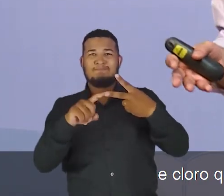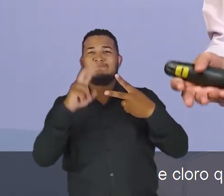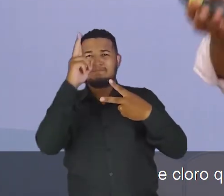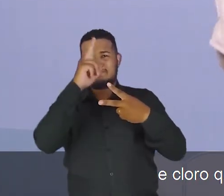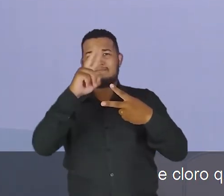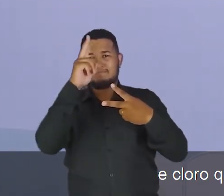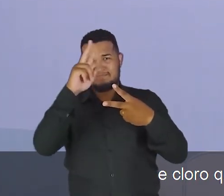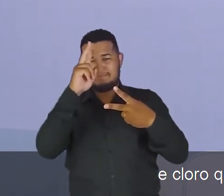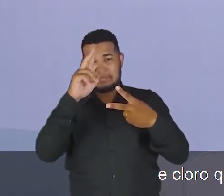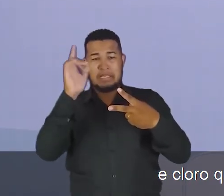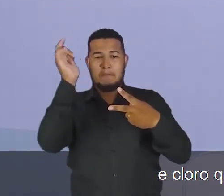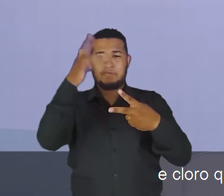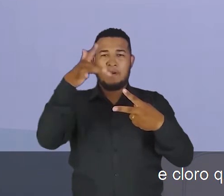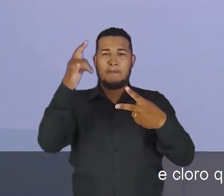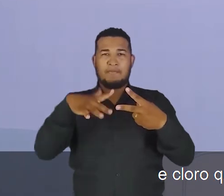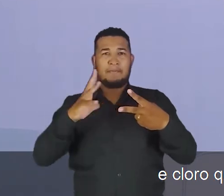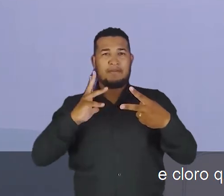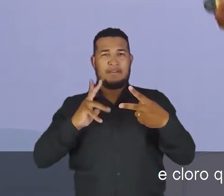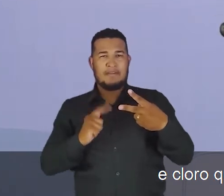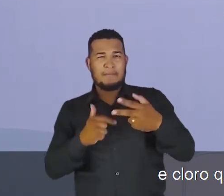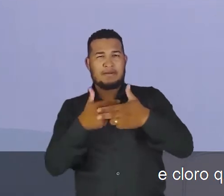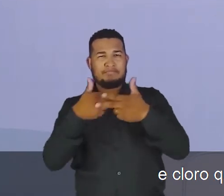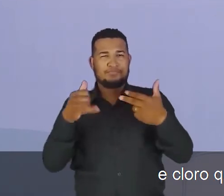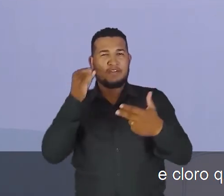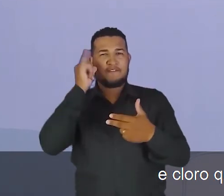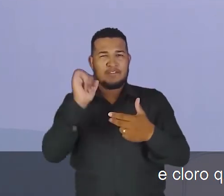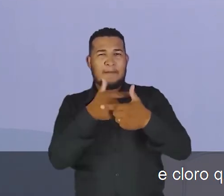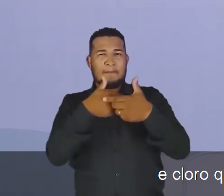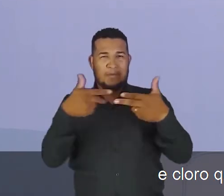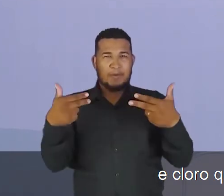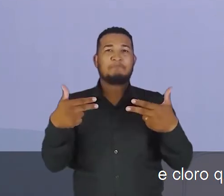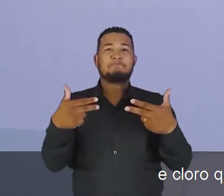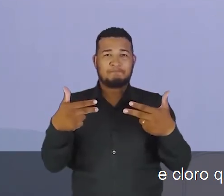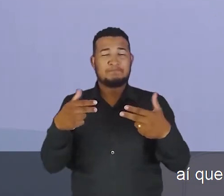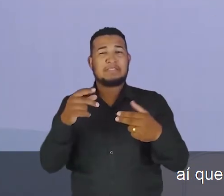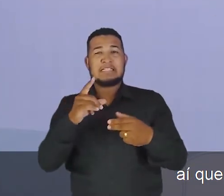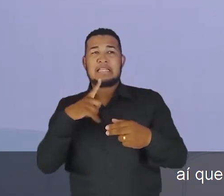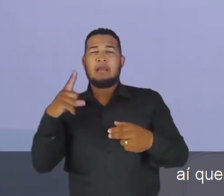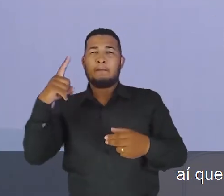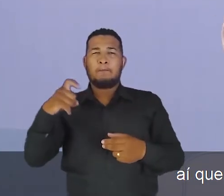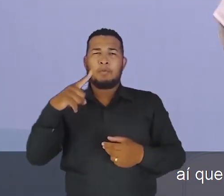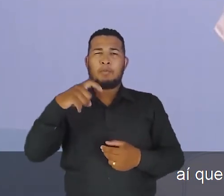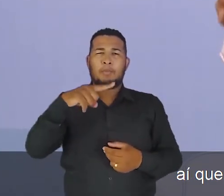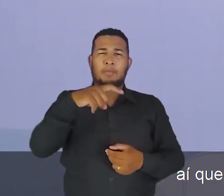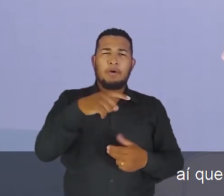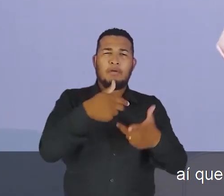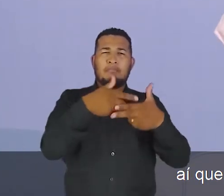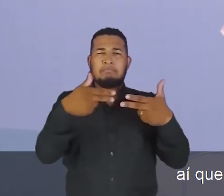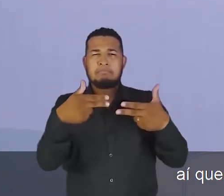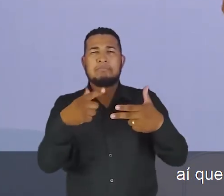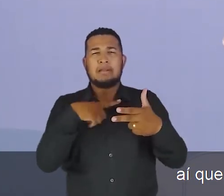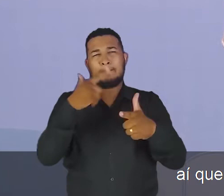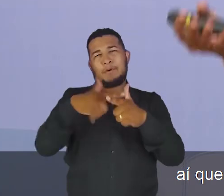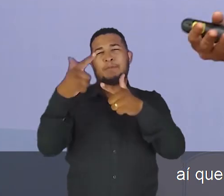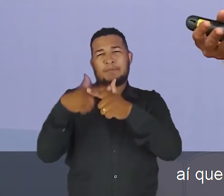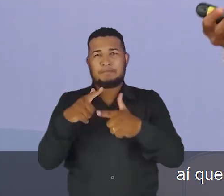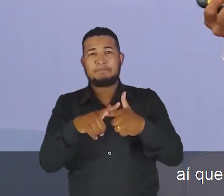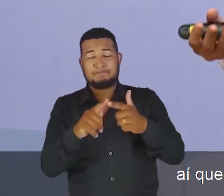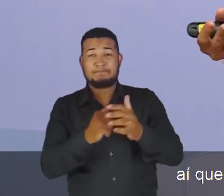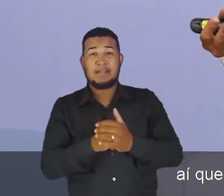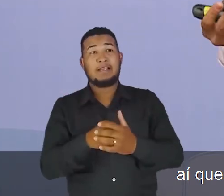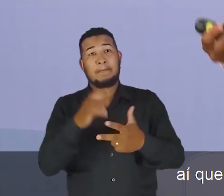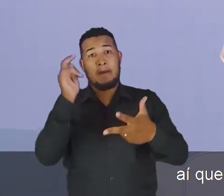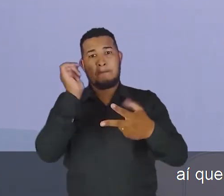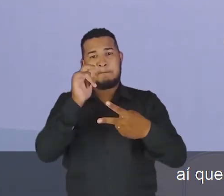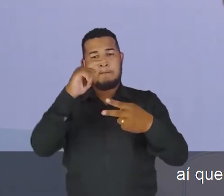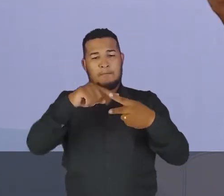foi colocada na água para evitar esses parasitas aí que podem causar algum tipo de doença,